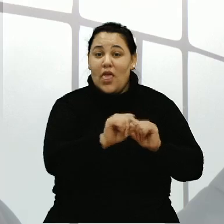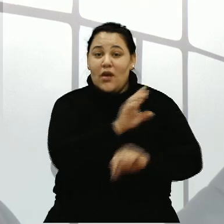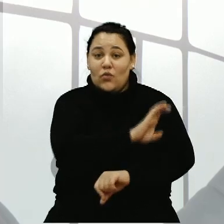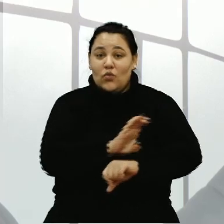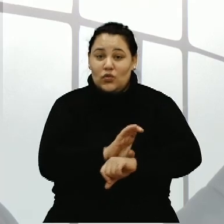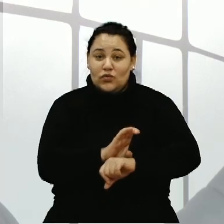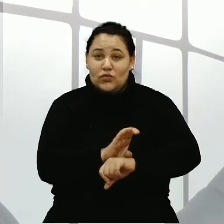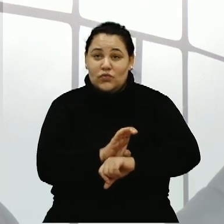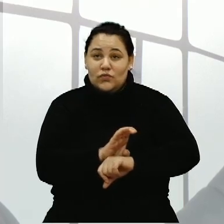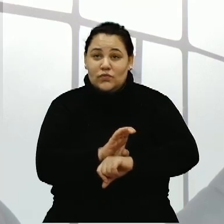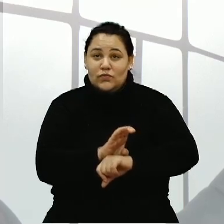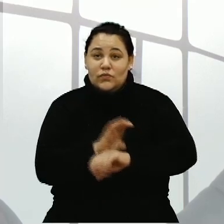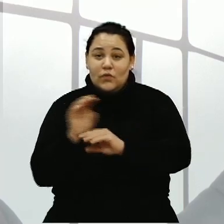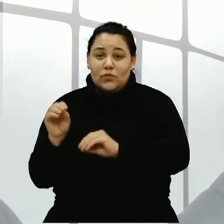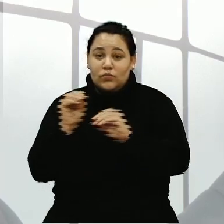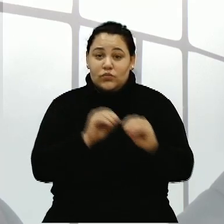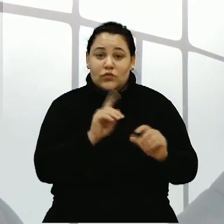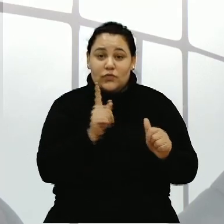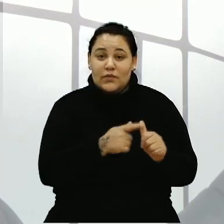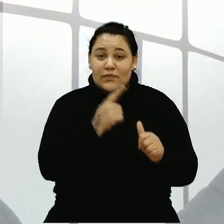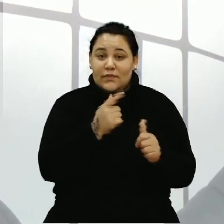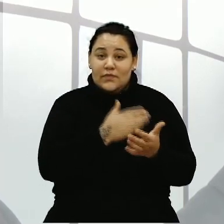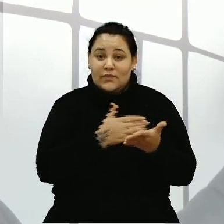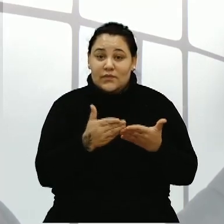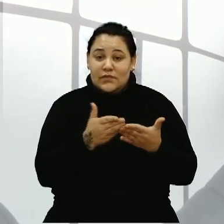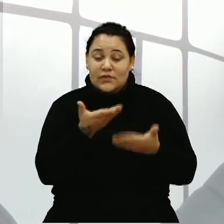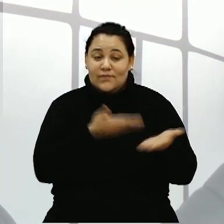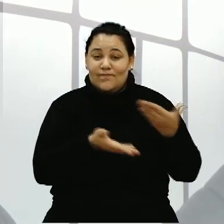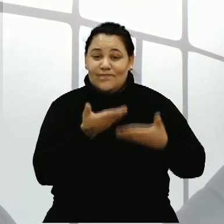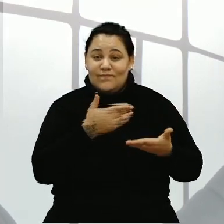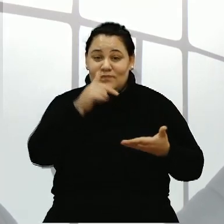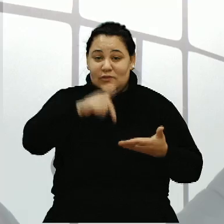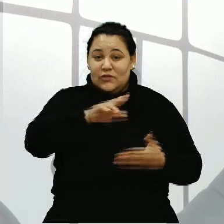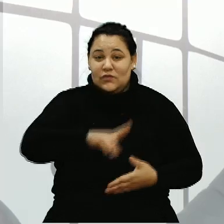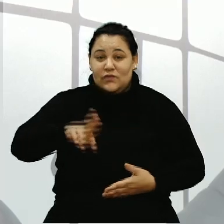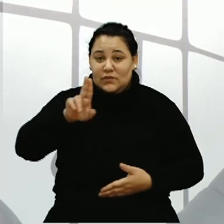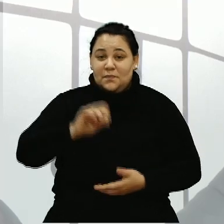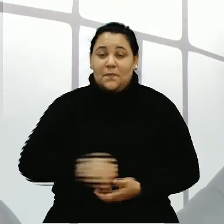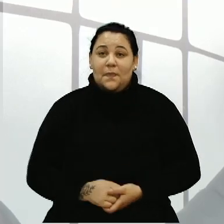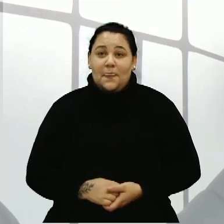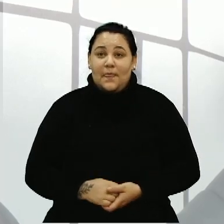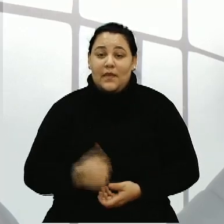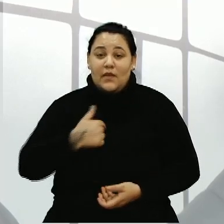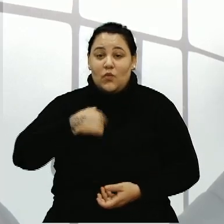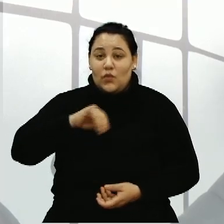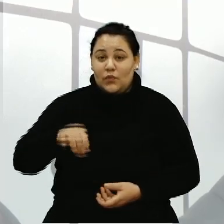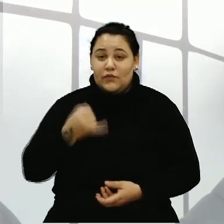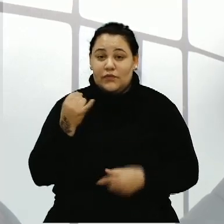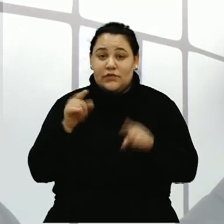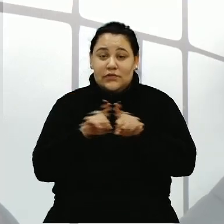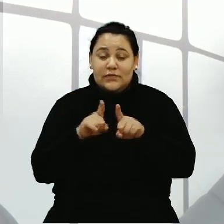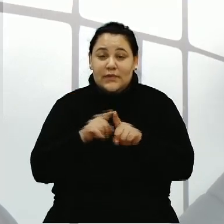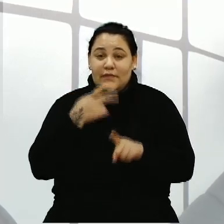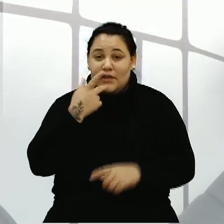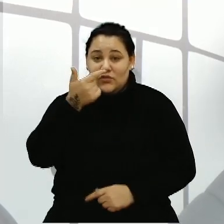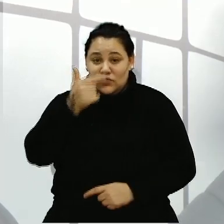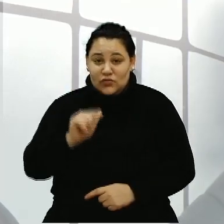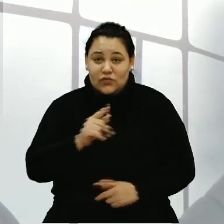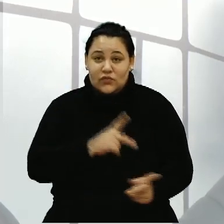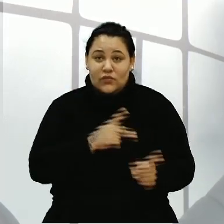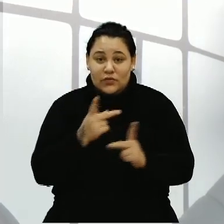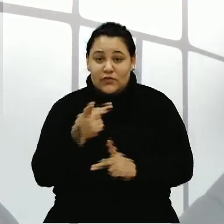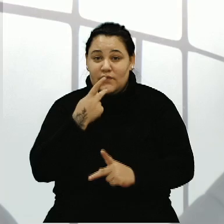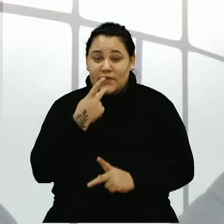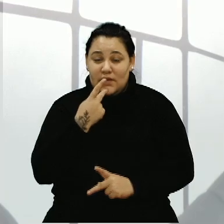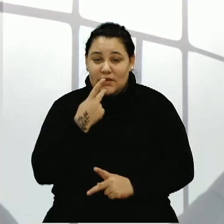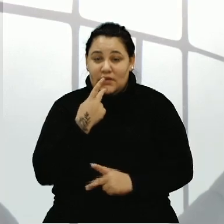que serão os primeiros, né, a estarem aqui nessa universidade. Então, eu aproveito para reiterar o convite e dizer que a URGS